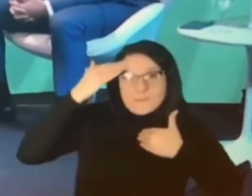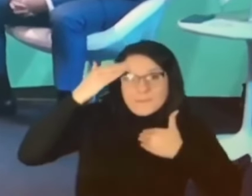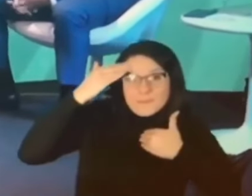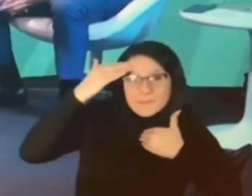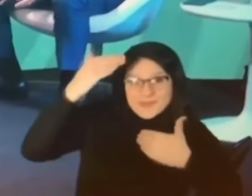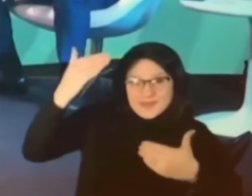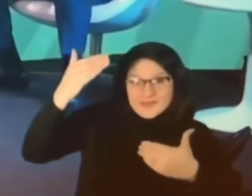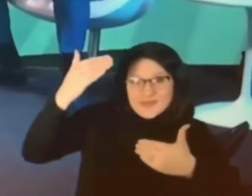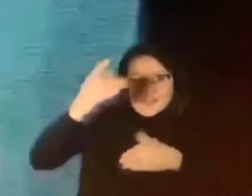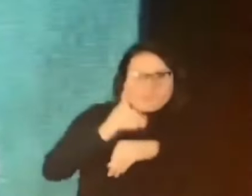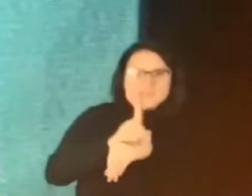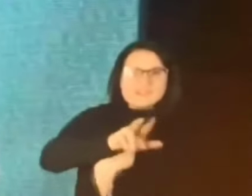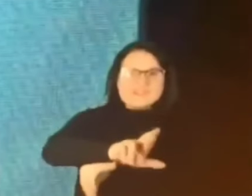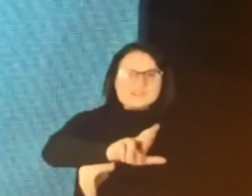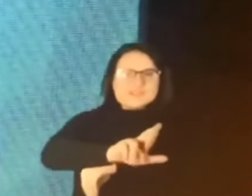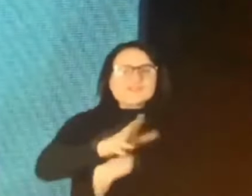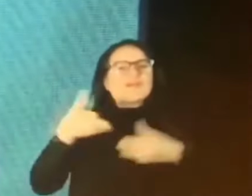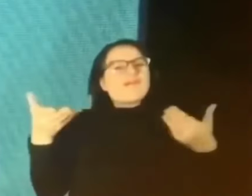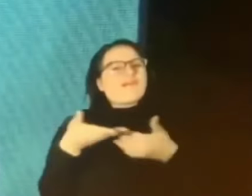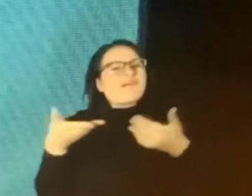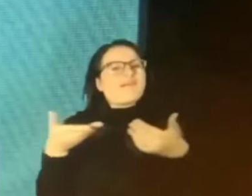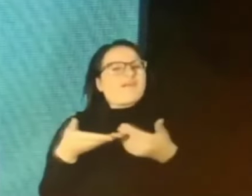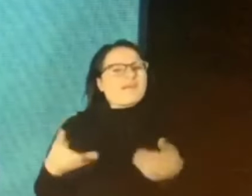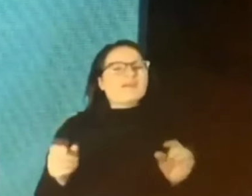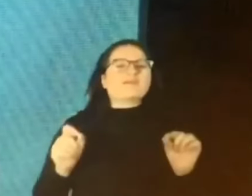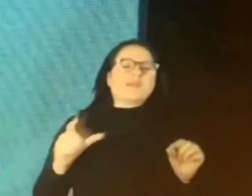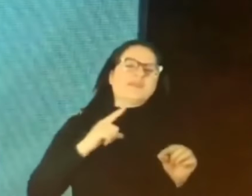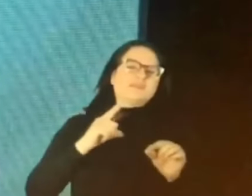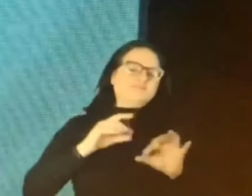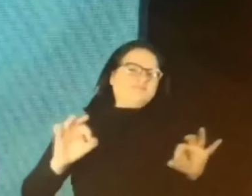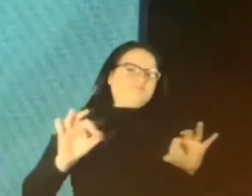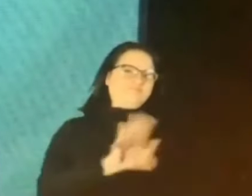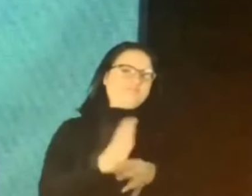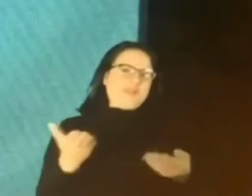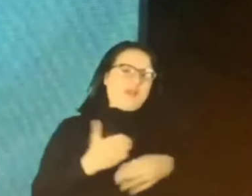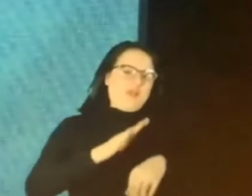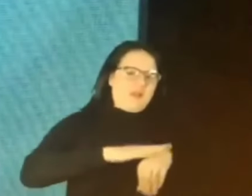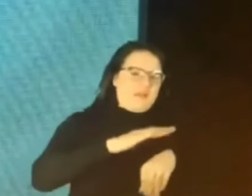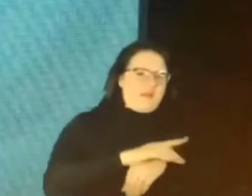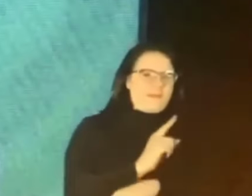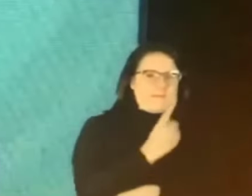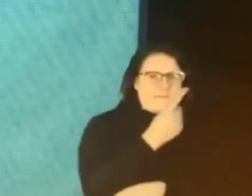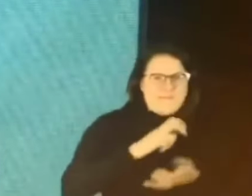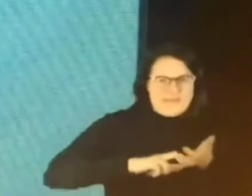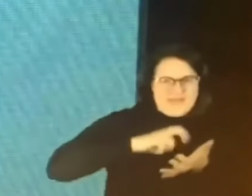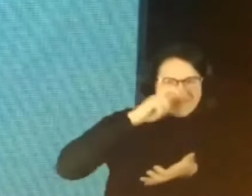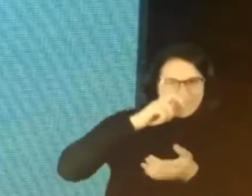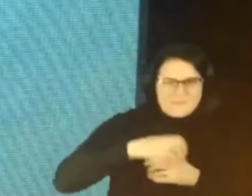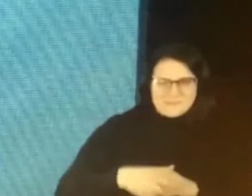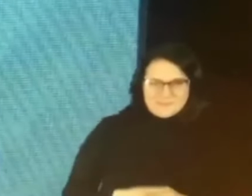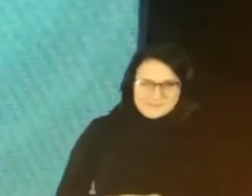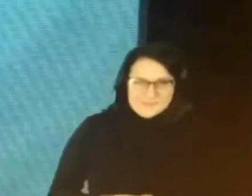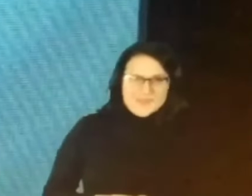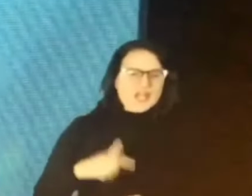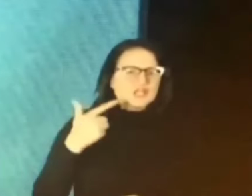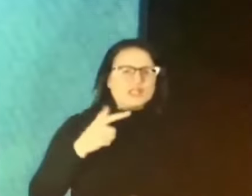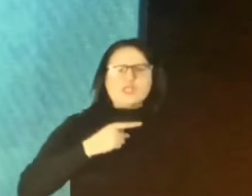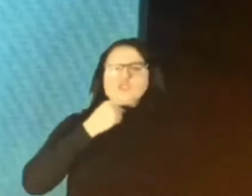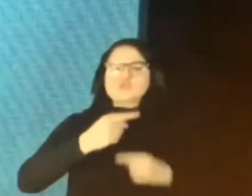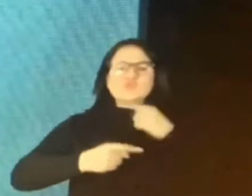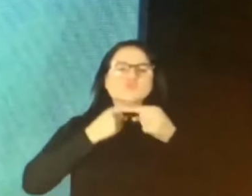Adriano. E com isso nós fazemos o encerramento desse nosso primeiro painel da manhã. Sem sombra de dúvida,